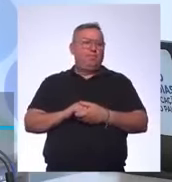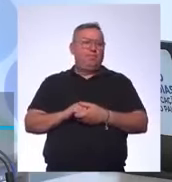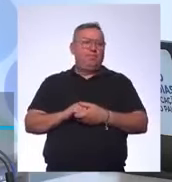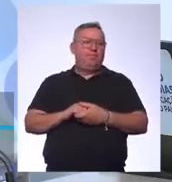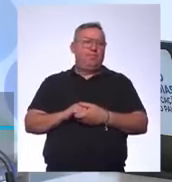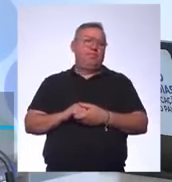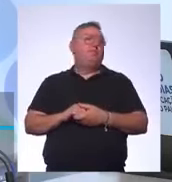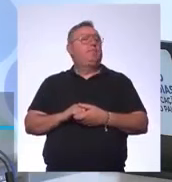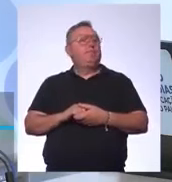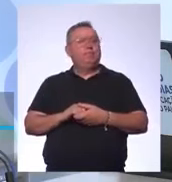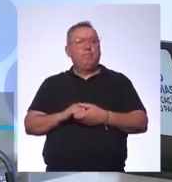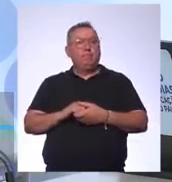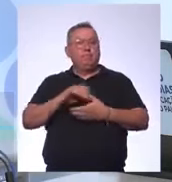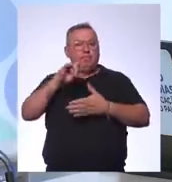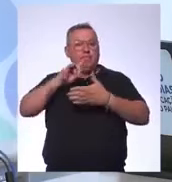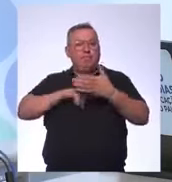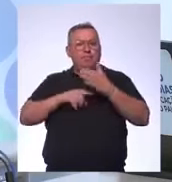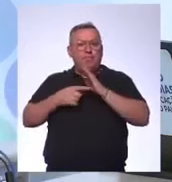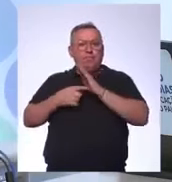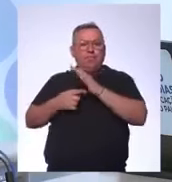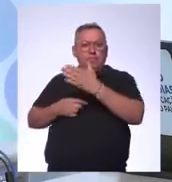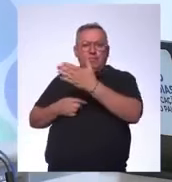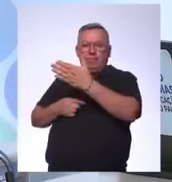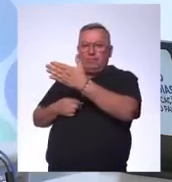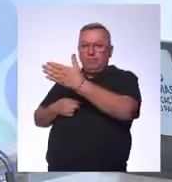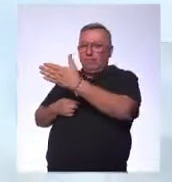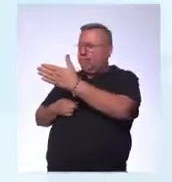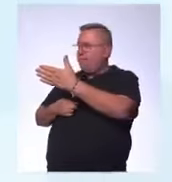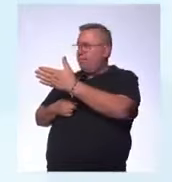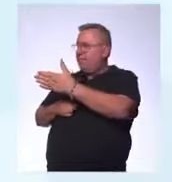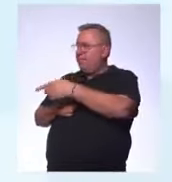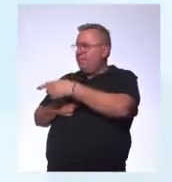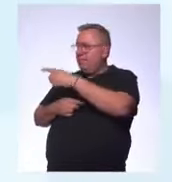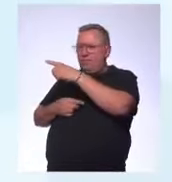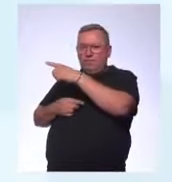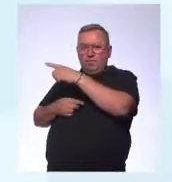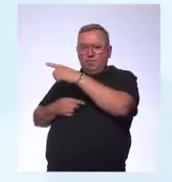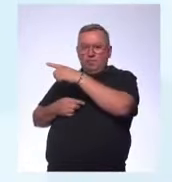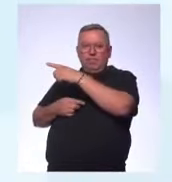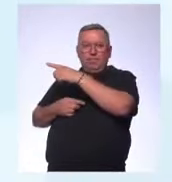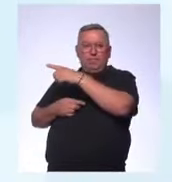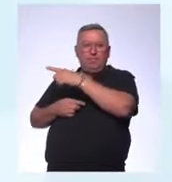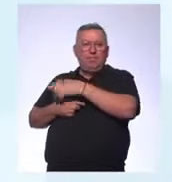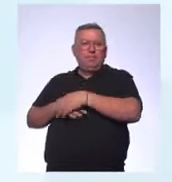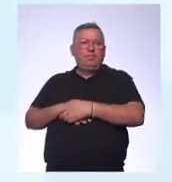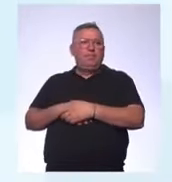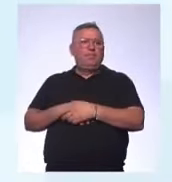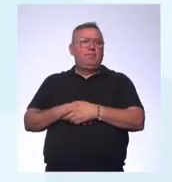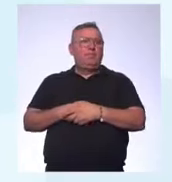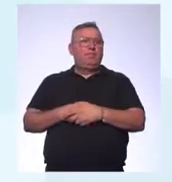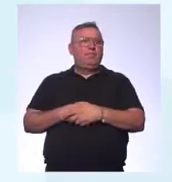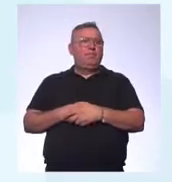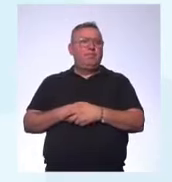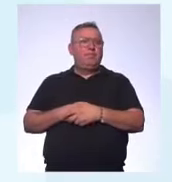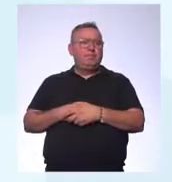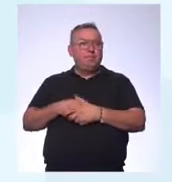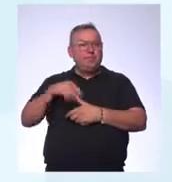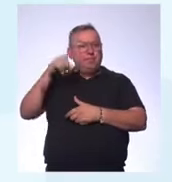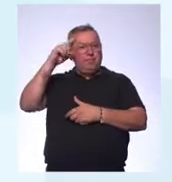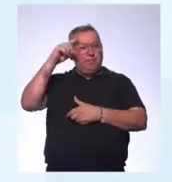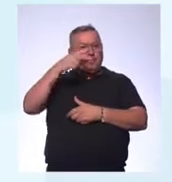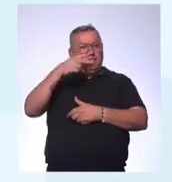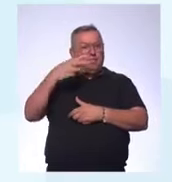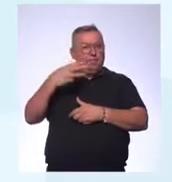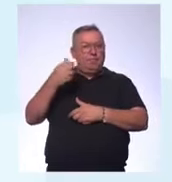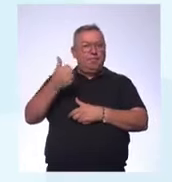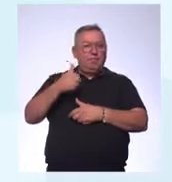Pode colocar essa fichinha para eles, Marco, por favor. Ó, olha como ficou. Feriado na praia? A data de publicação, isso